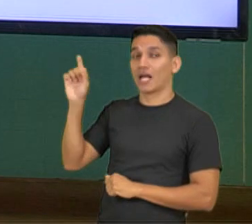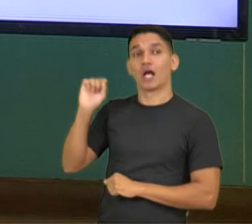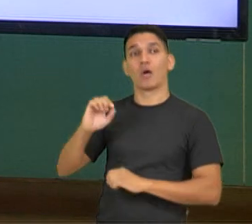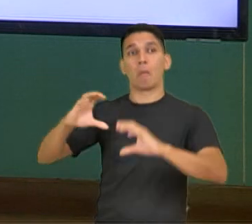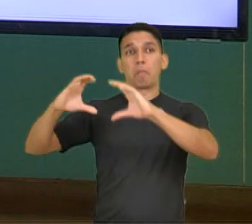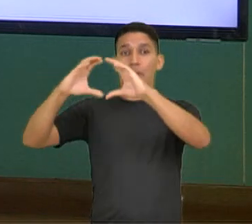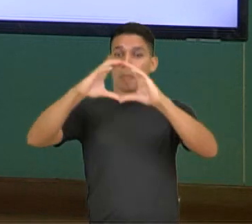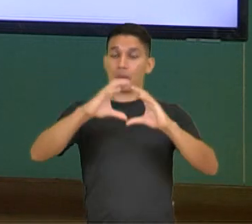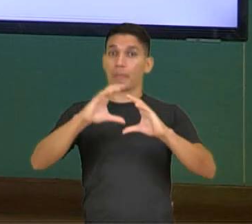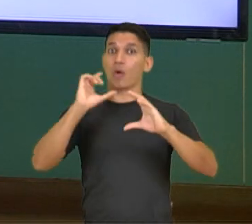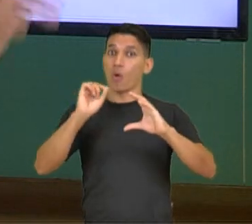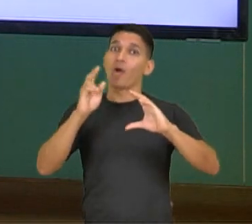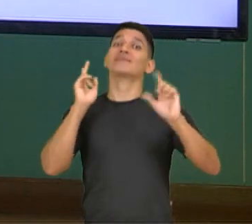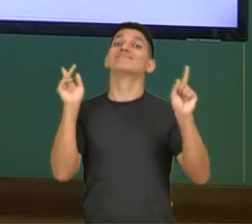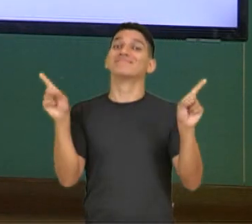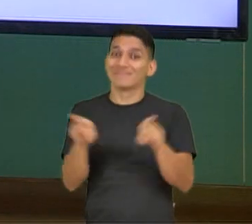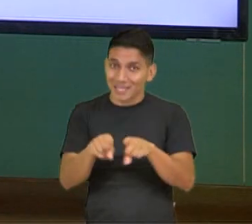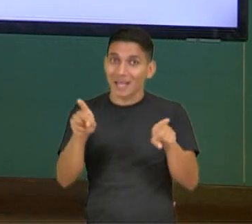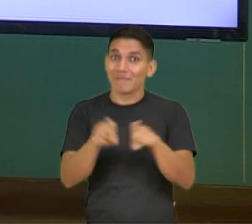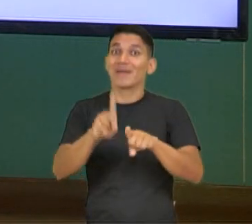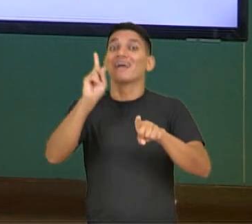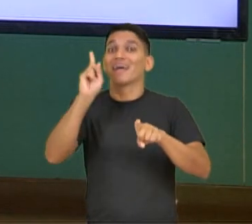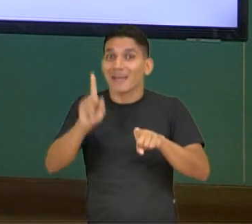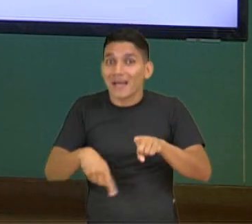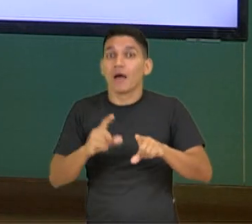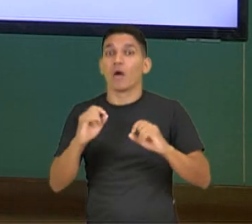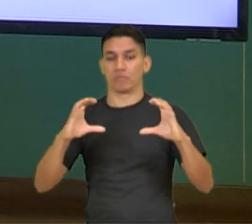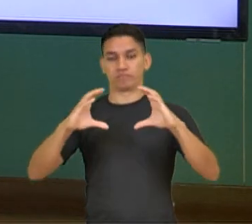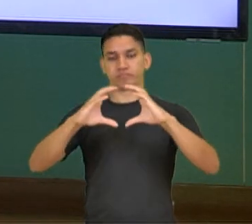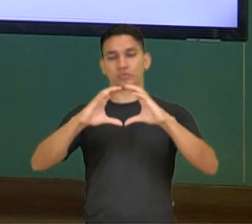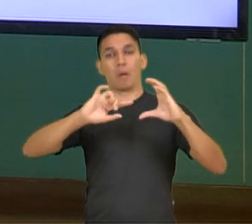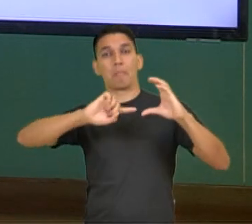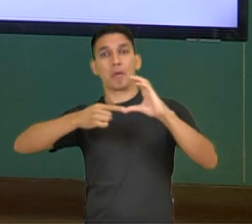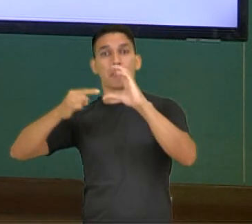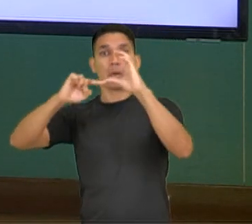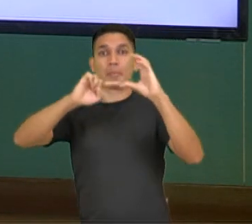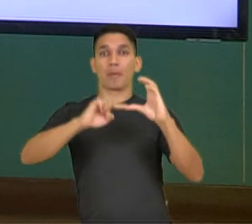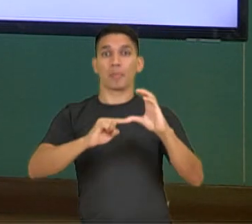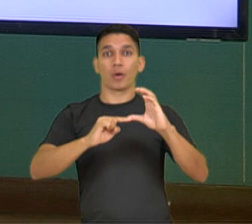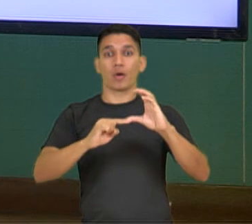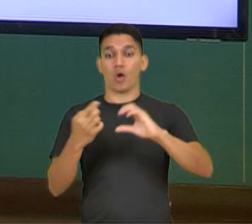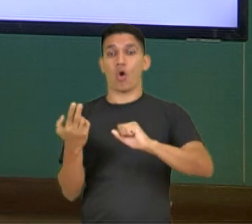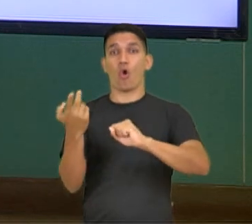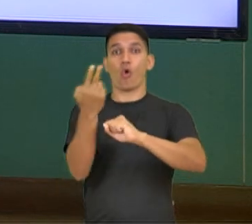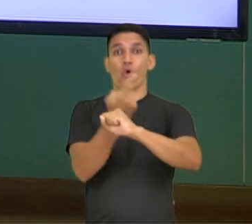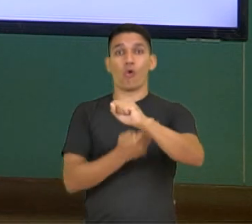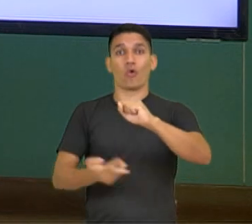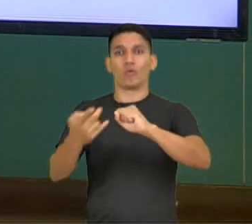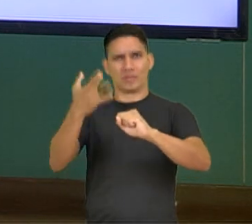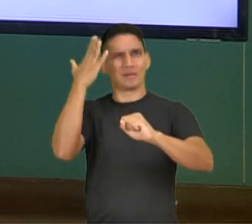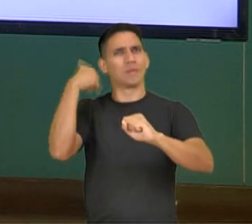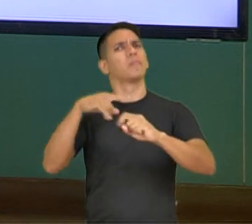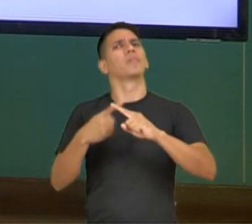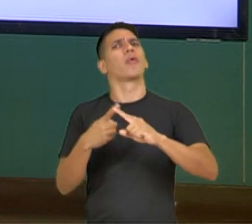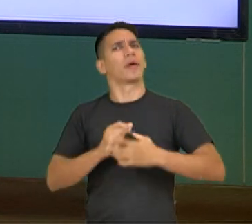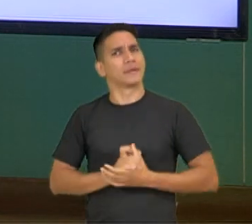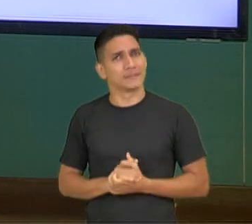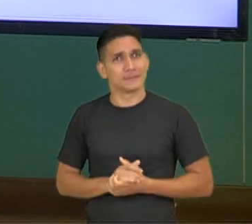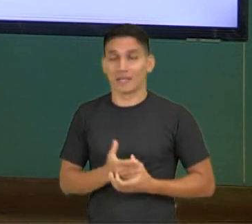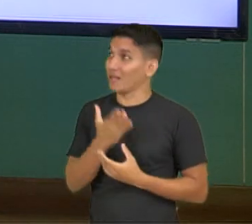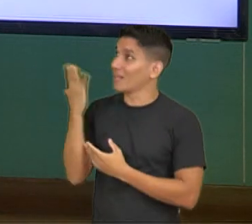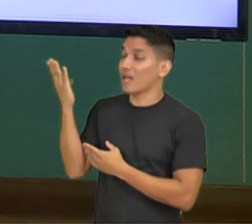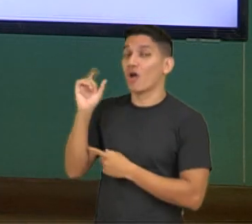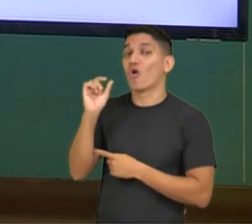cadeia carbônica também é uma cadeia carbônica homocíclica. Sabe por quê? Porque